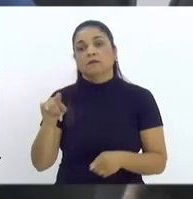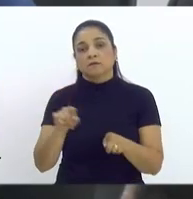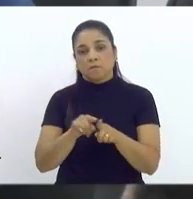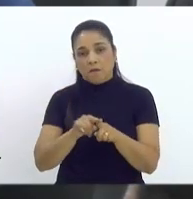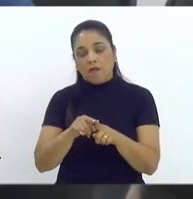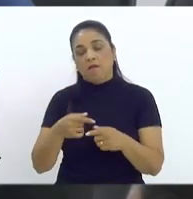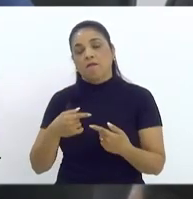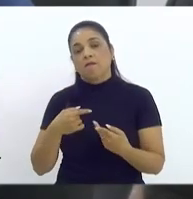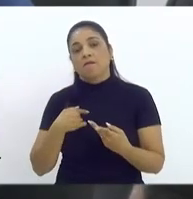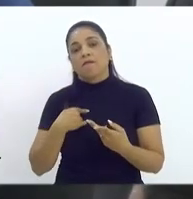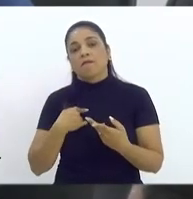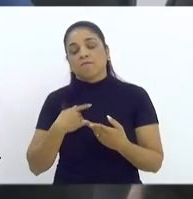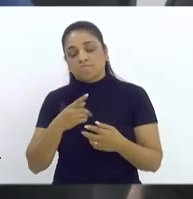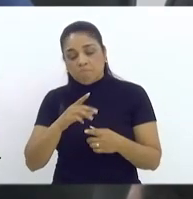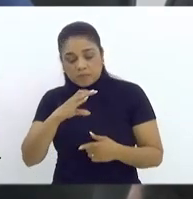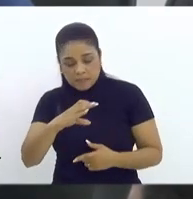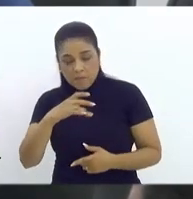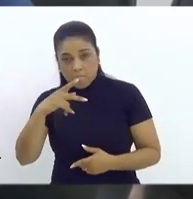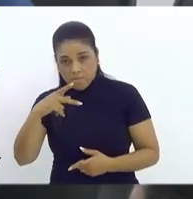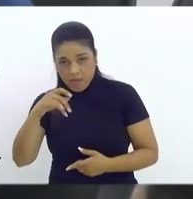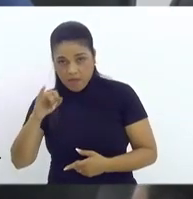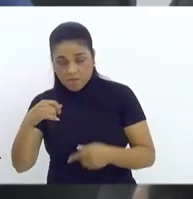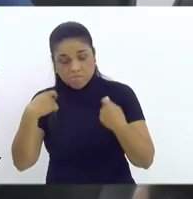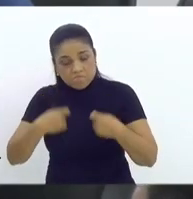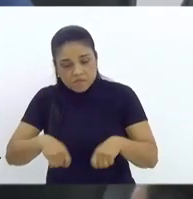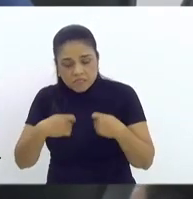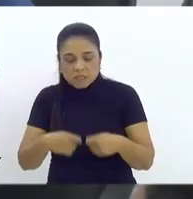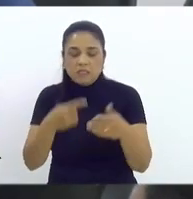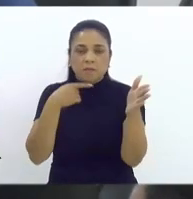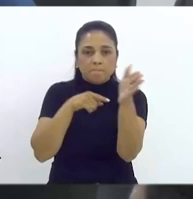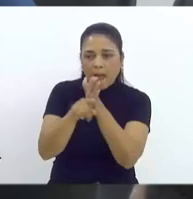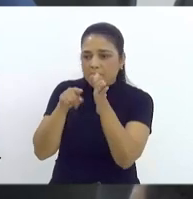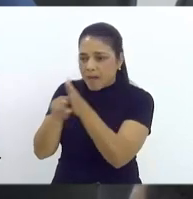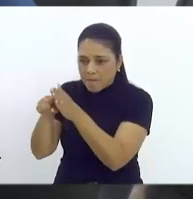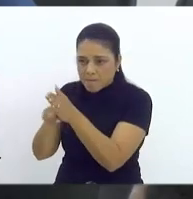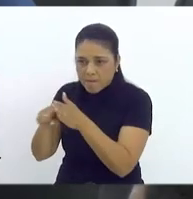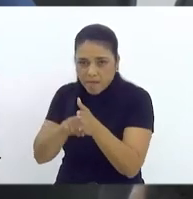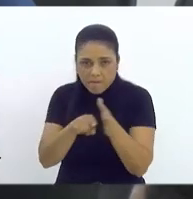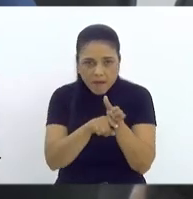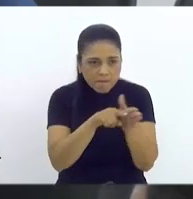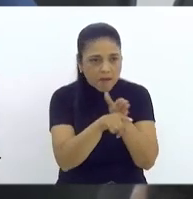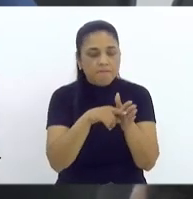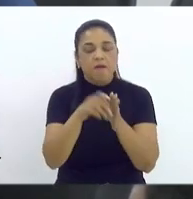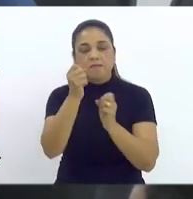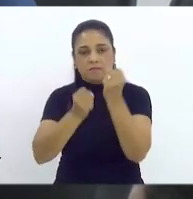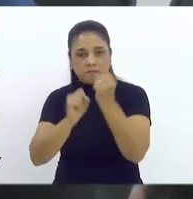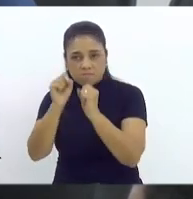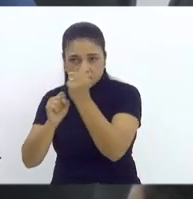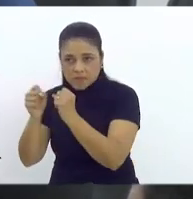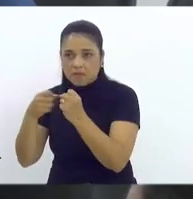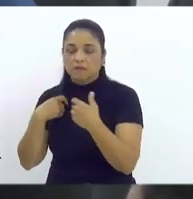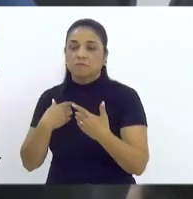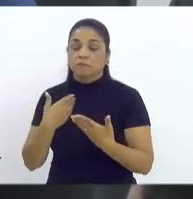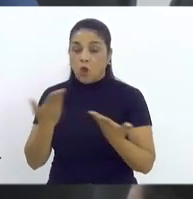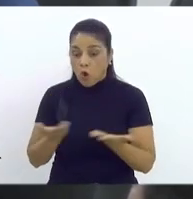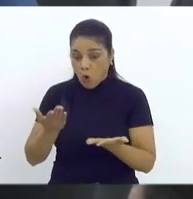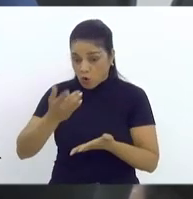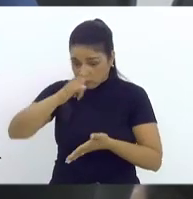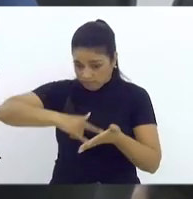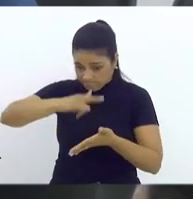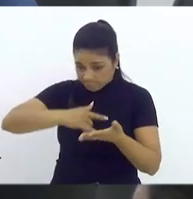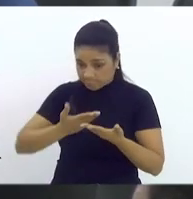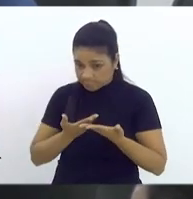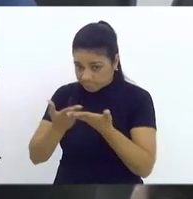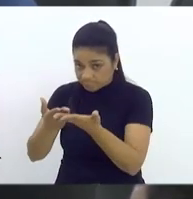nessa CPI sem antes ouvir e esgotar todo o assunto com as agências, pedindo também que a gente mande hoje a convocação